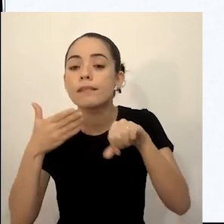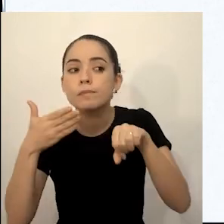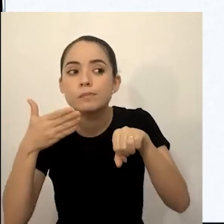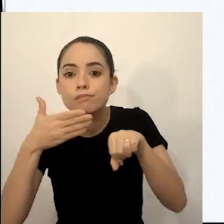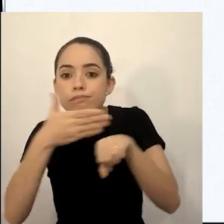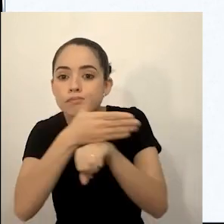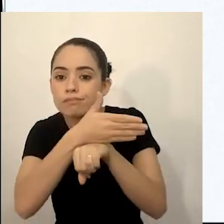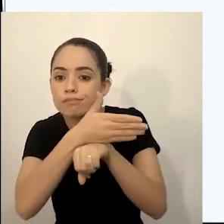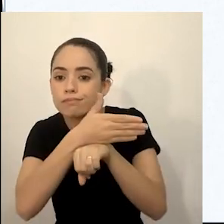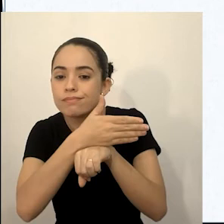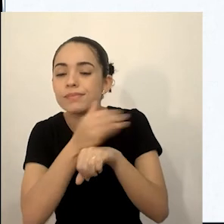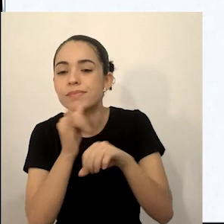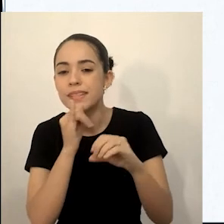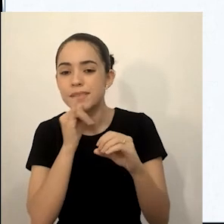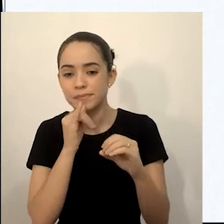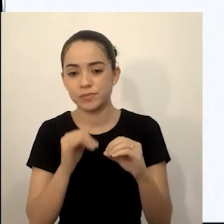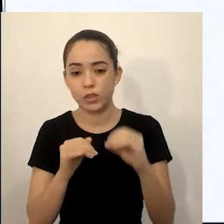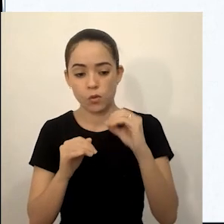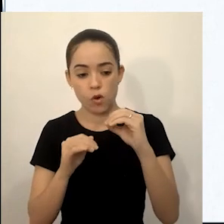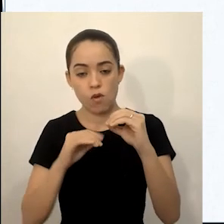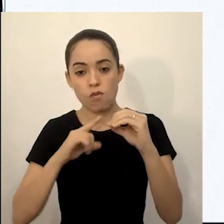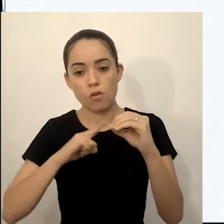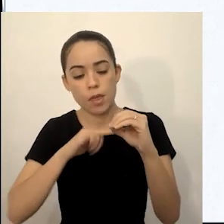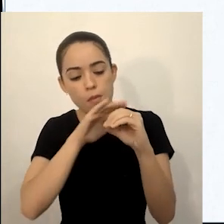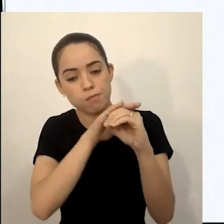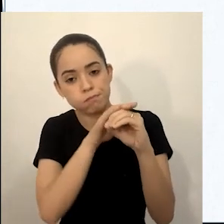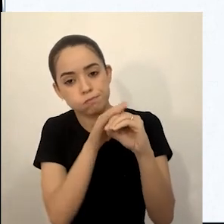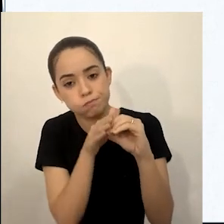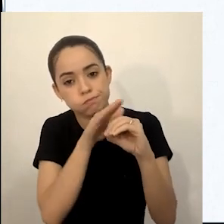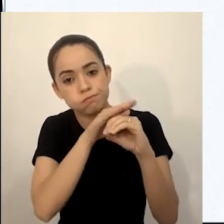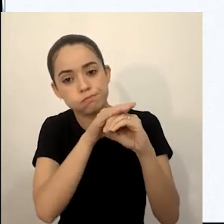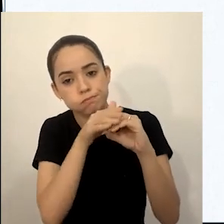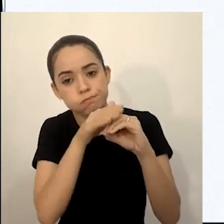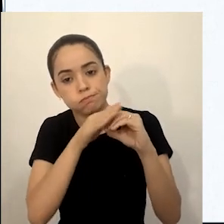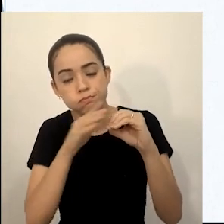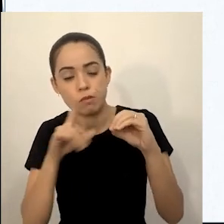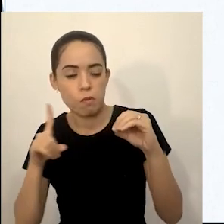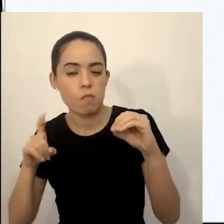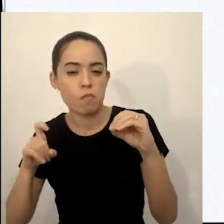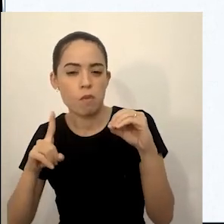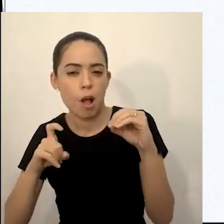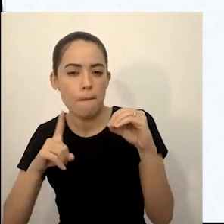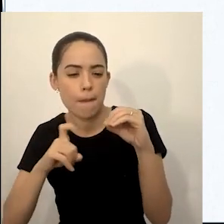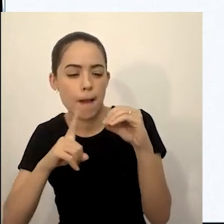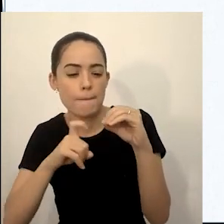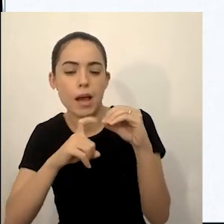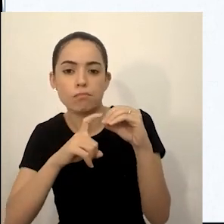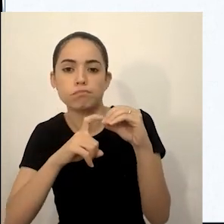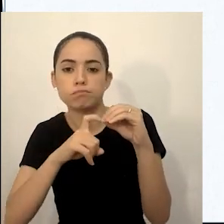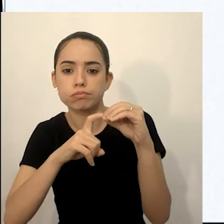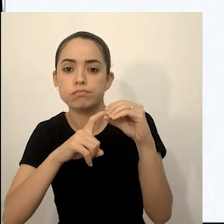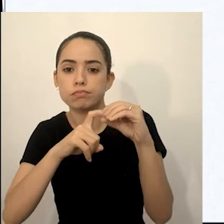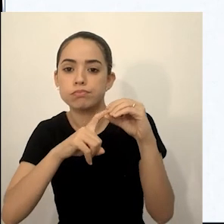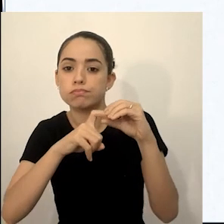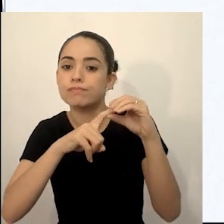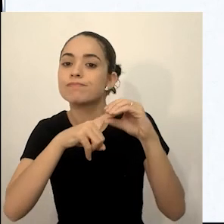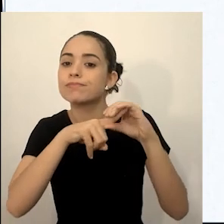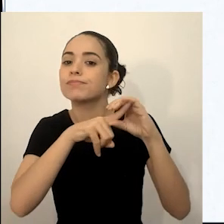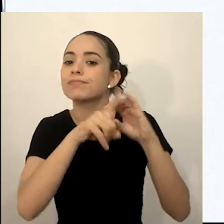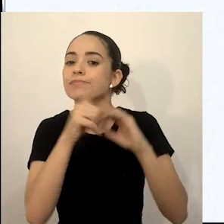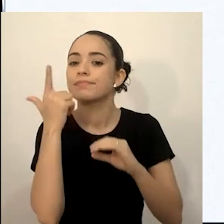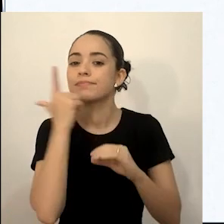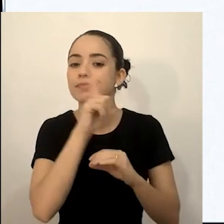espermatozoide pelas camadas que reveste o ovócito durante a